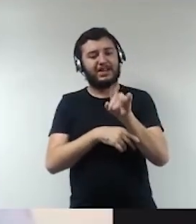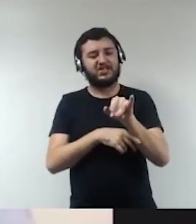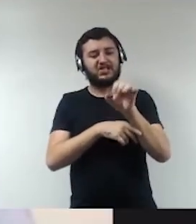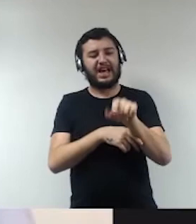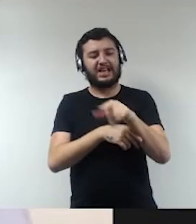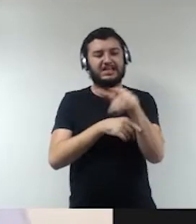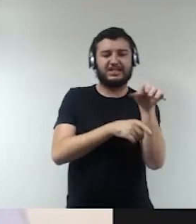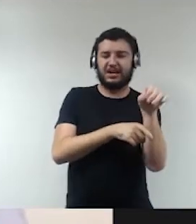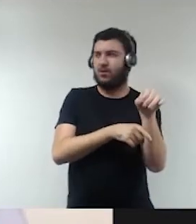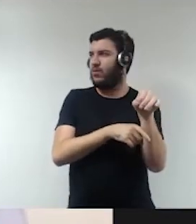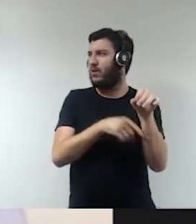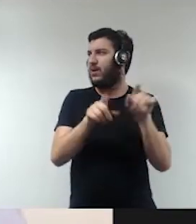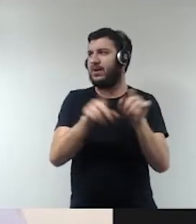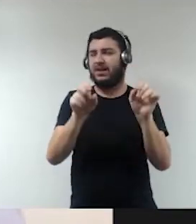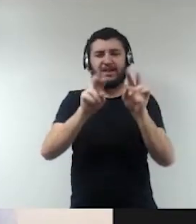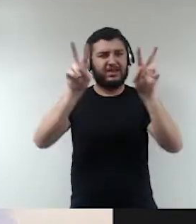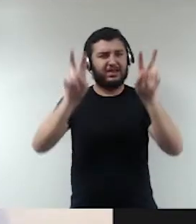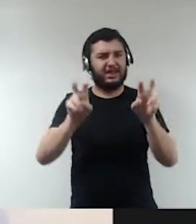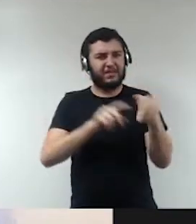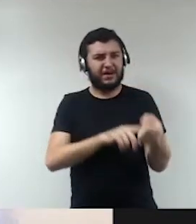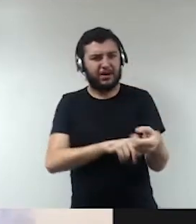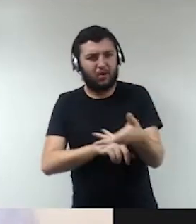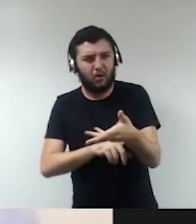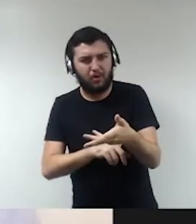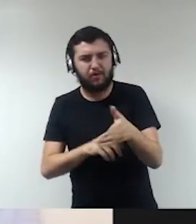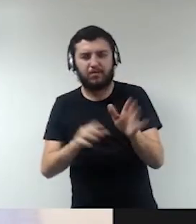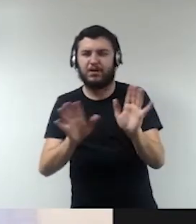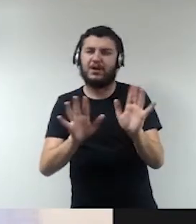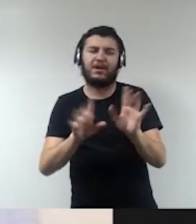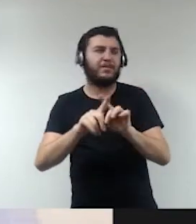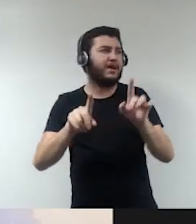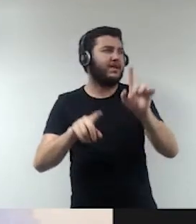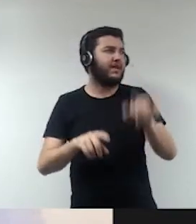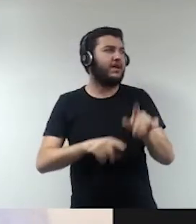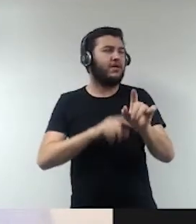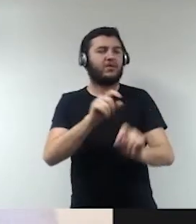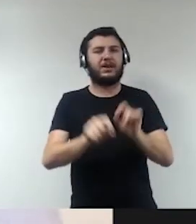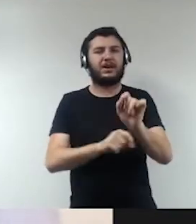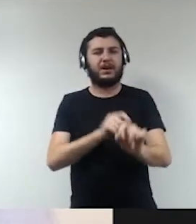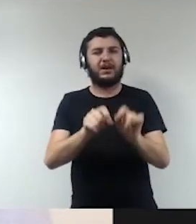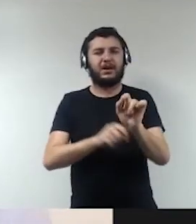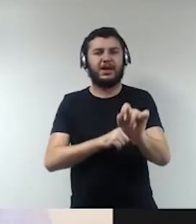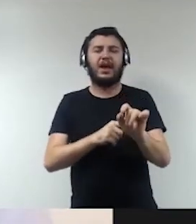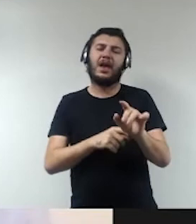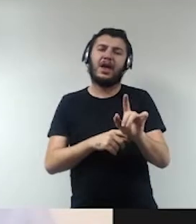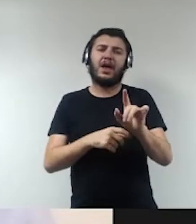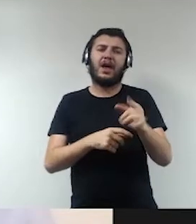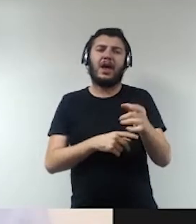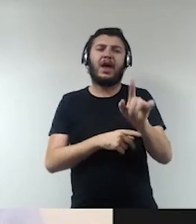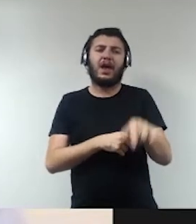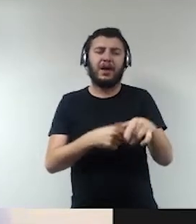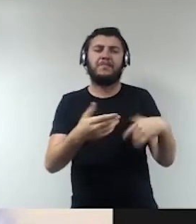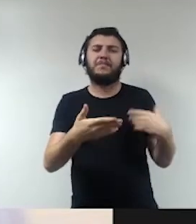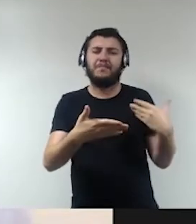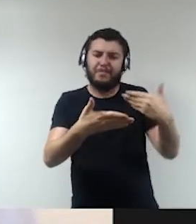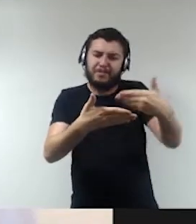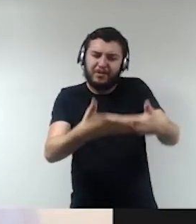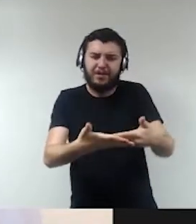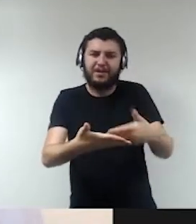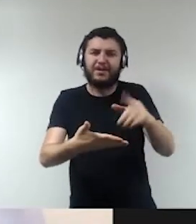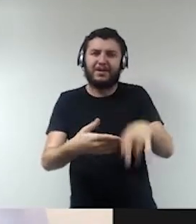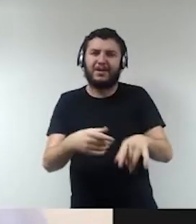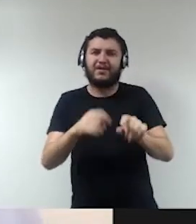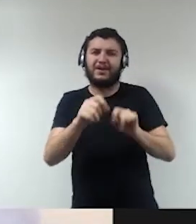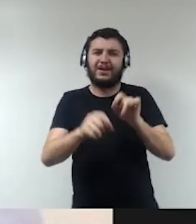novo, mas do ponto de vista legal é um tema razoavelmente recente. A previsão legal da mediação